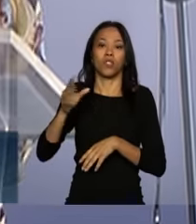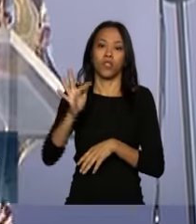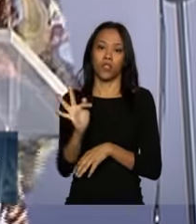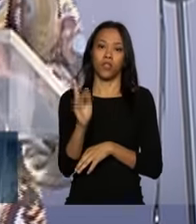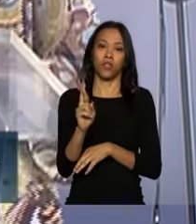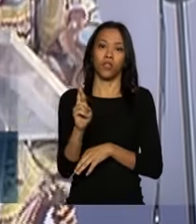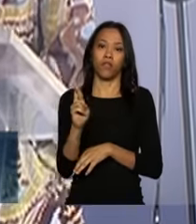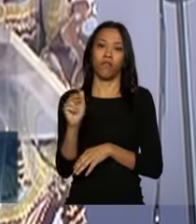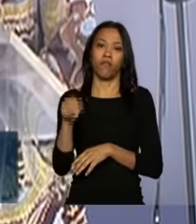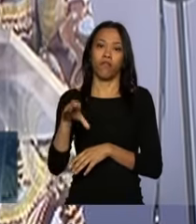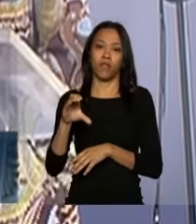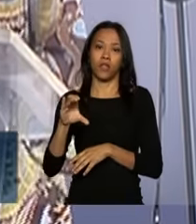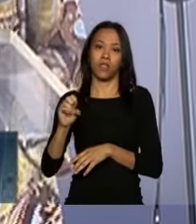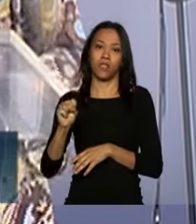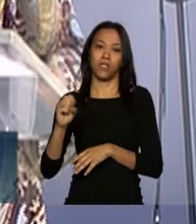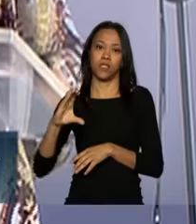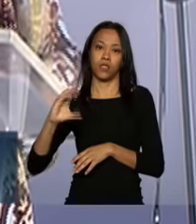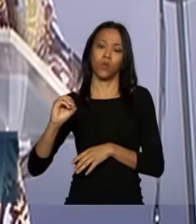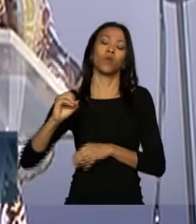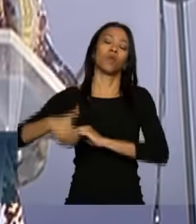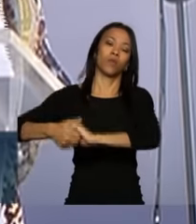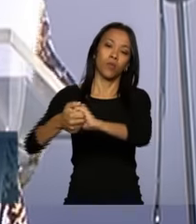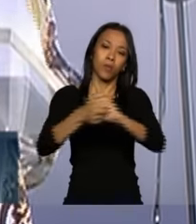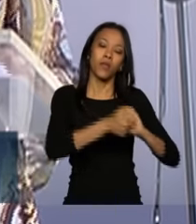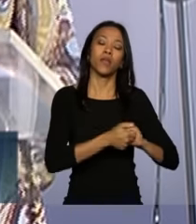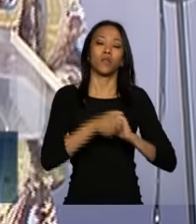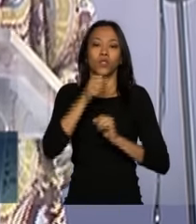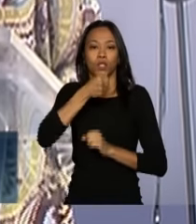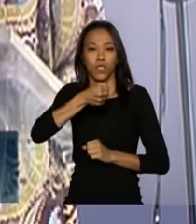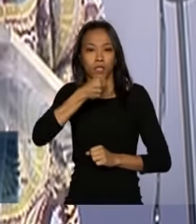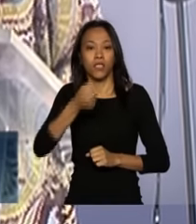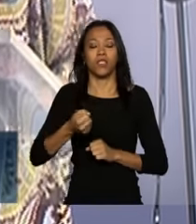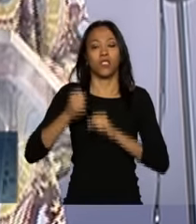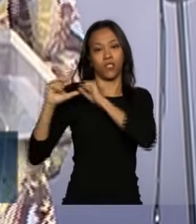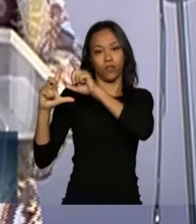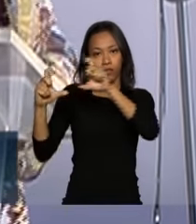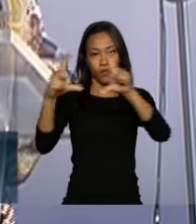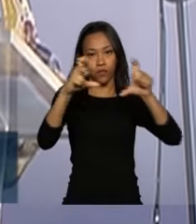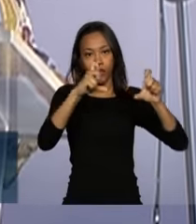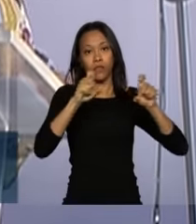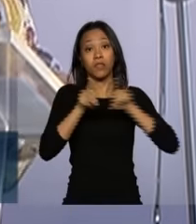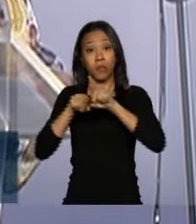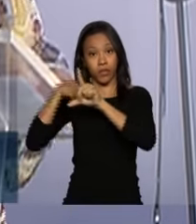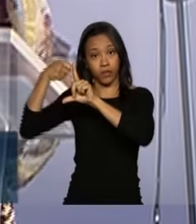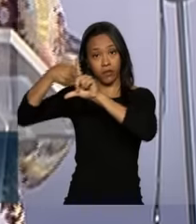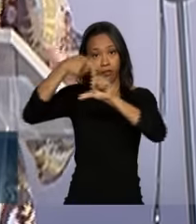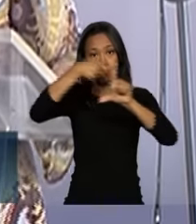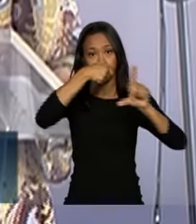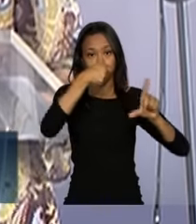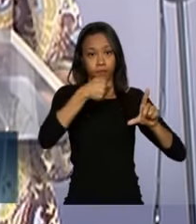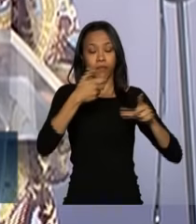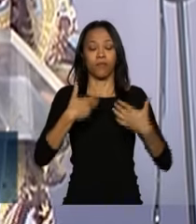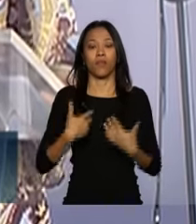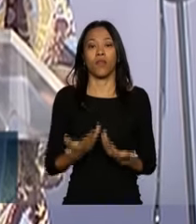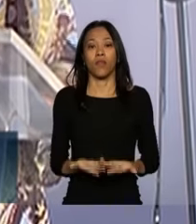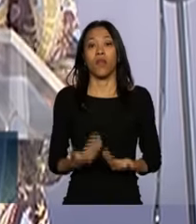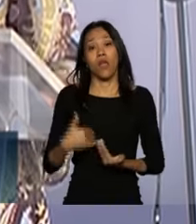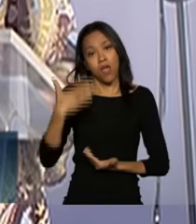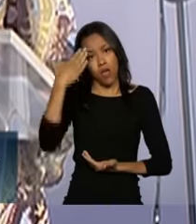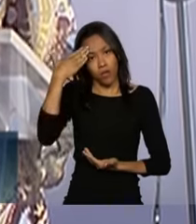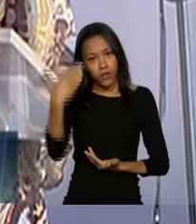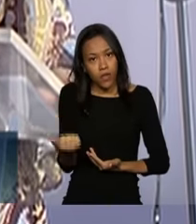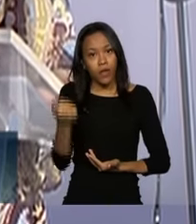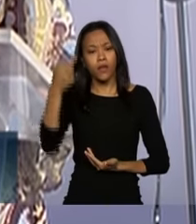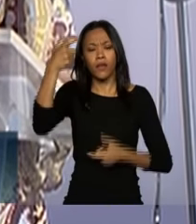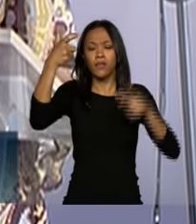Cumprimento os jornalistas, os fotógrafos e os cinegrafistas. Eu sei que Juazeiro